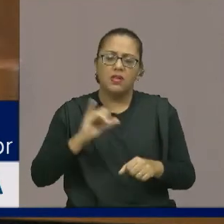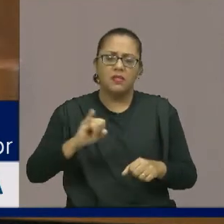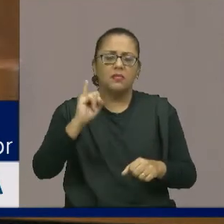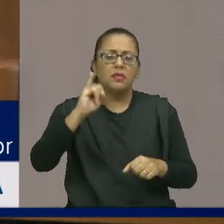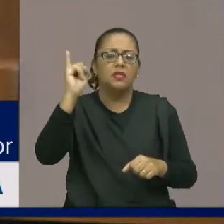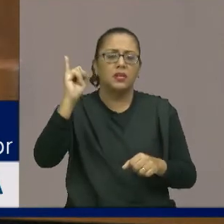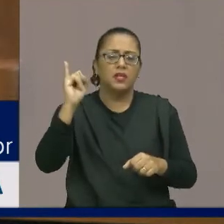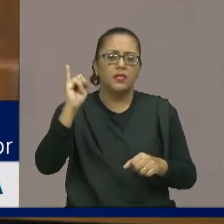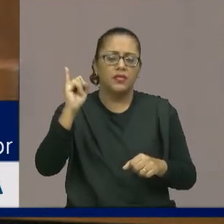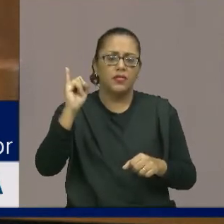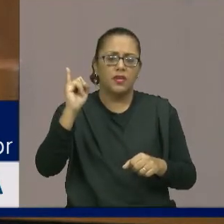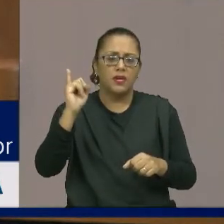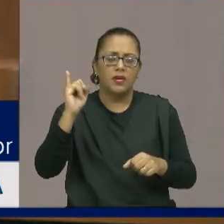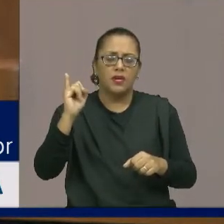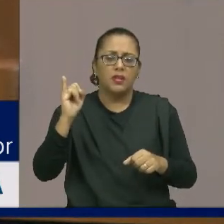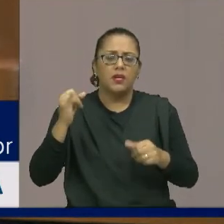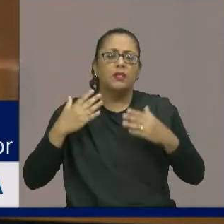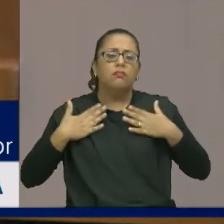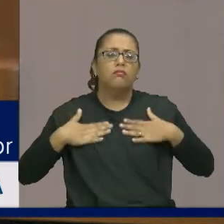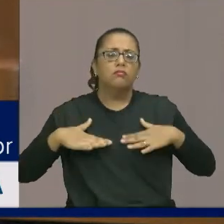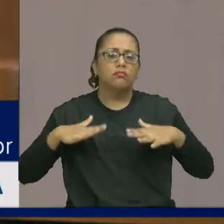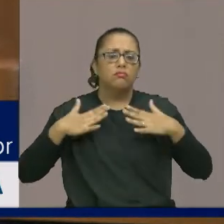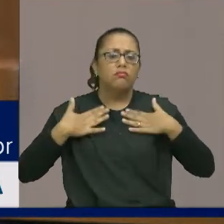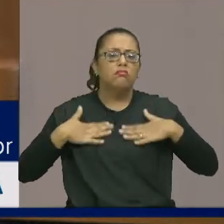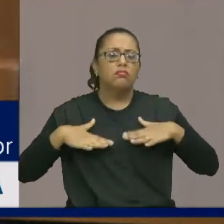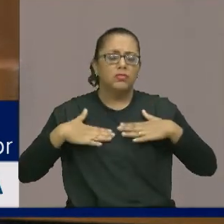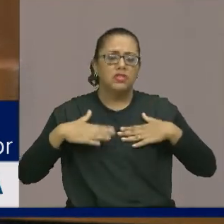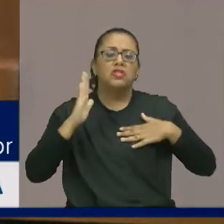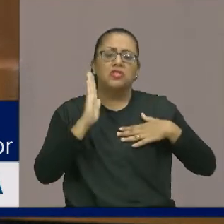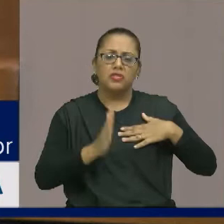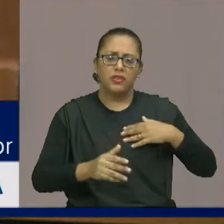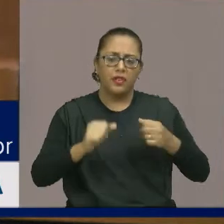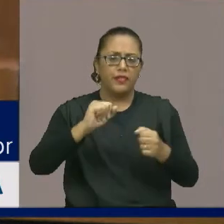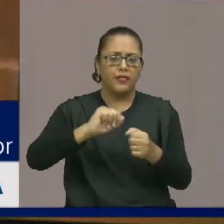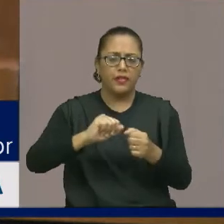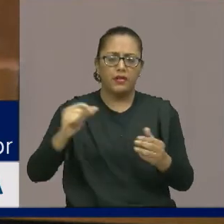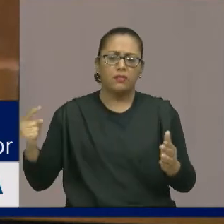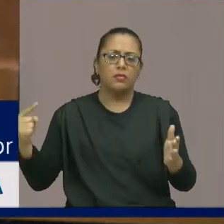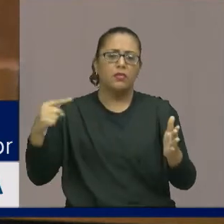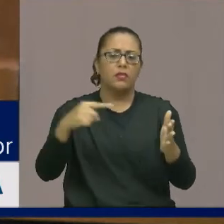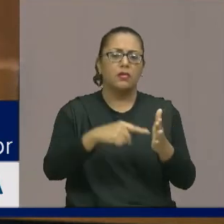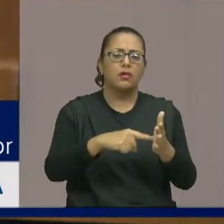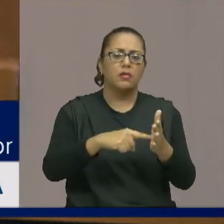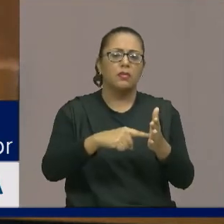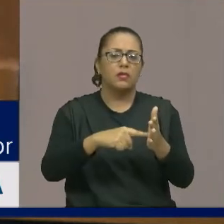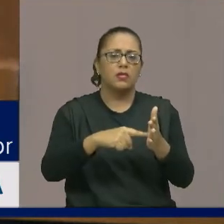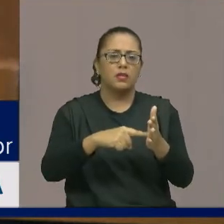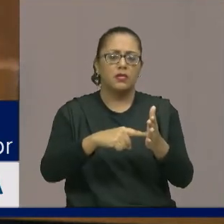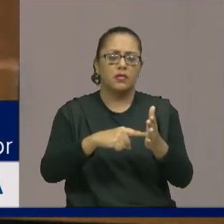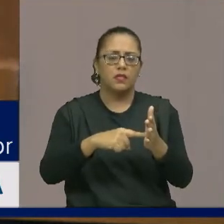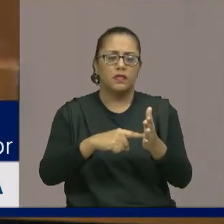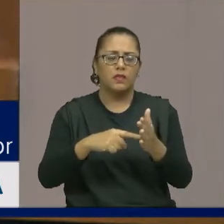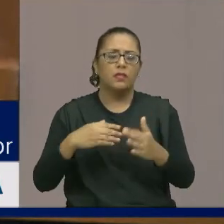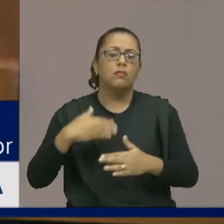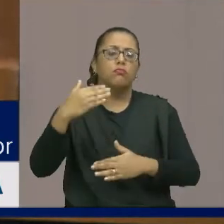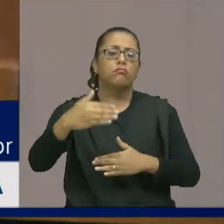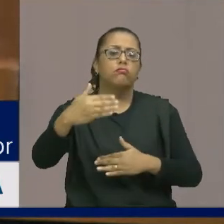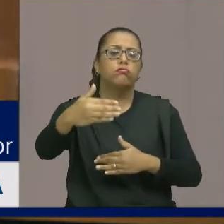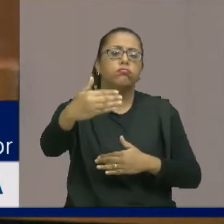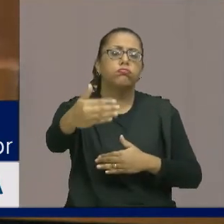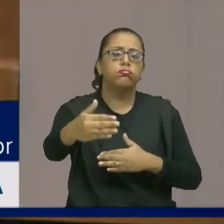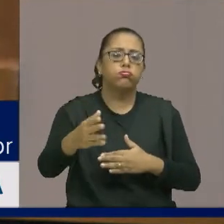nenezinho. Com a missão cumprida, certo? Olhando para frente, de cabeça